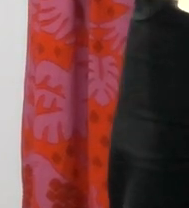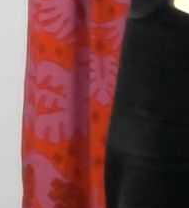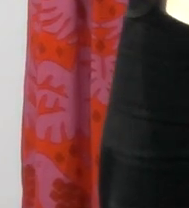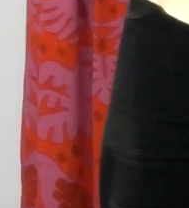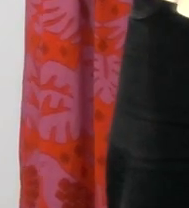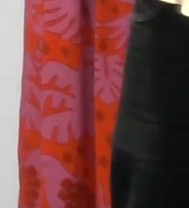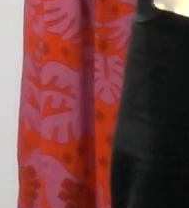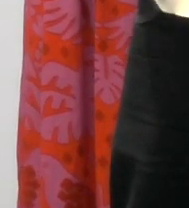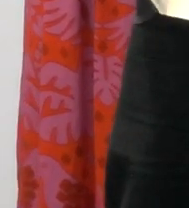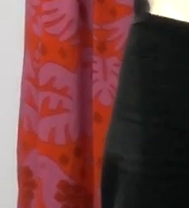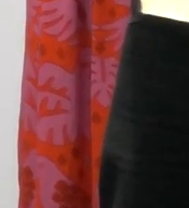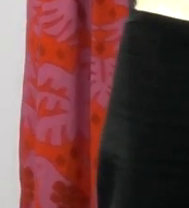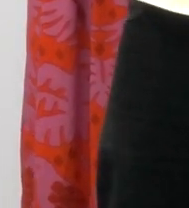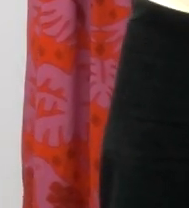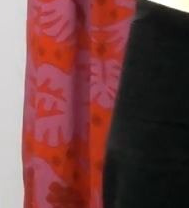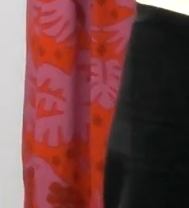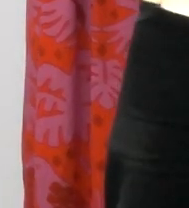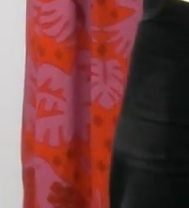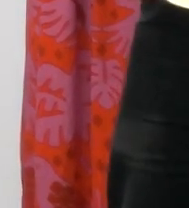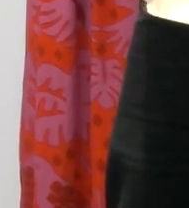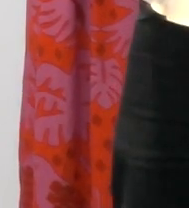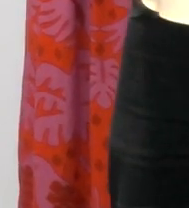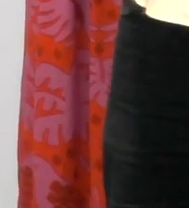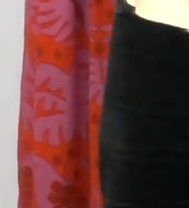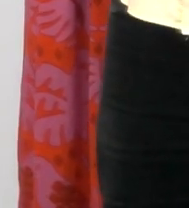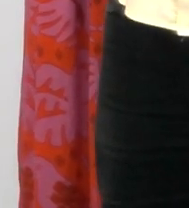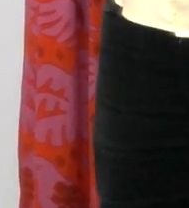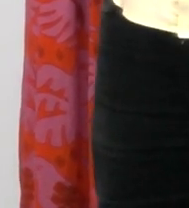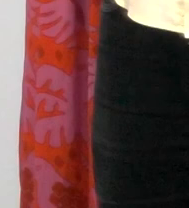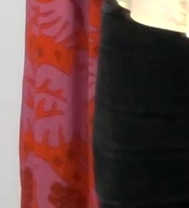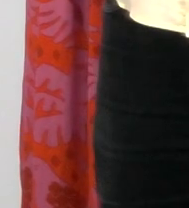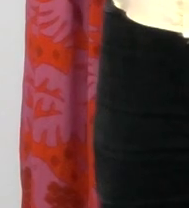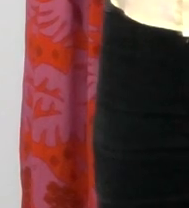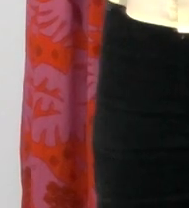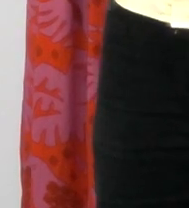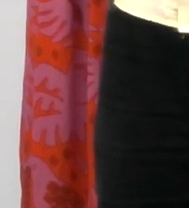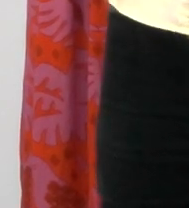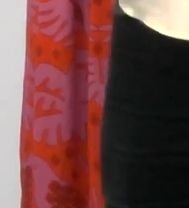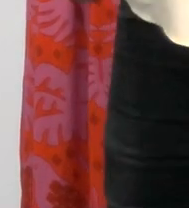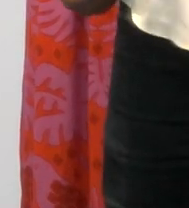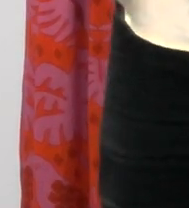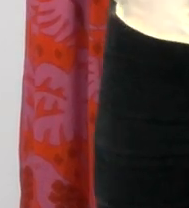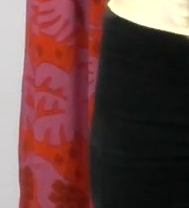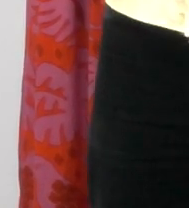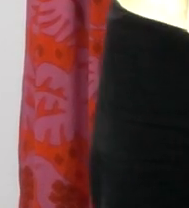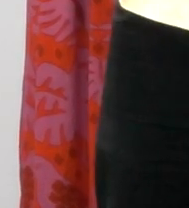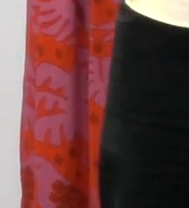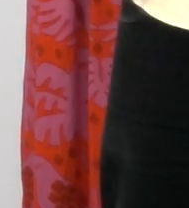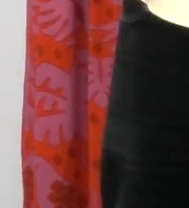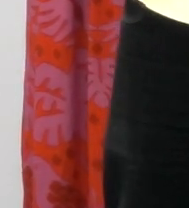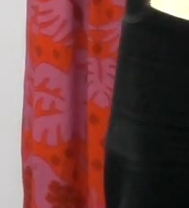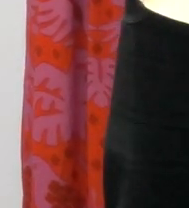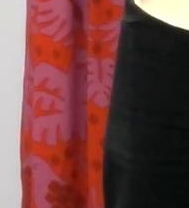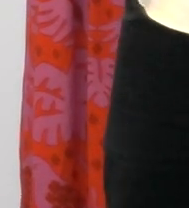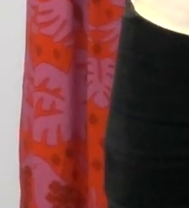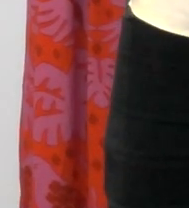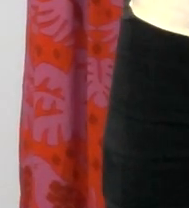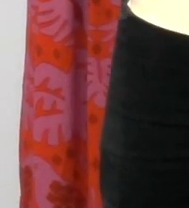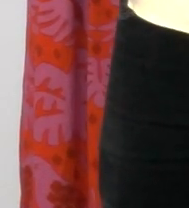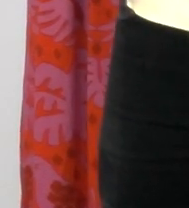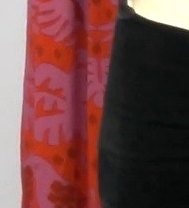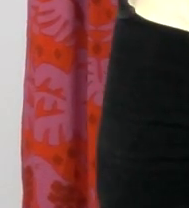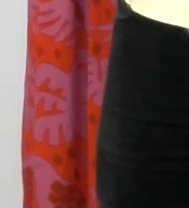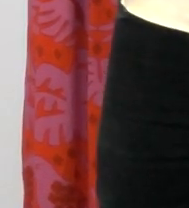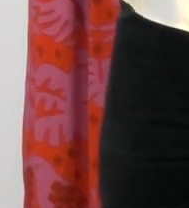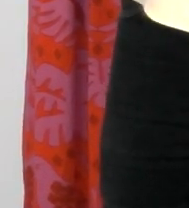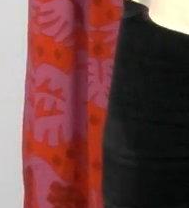foi martelado aqui várias vezes amanhã não só o governo como todo toda uma sociedade vão ter crianças sem